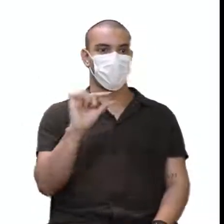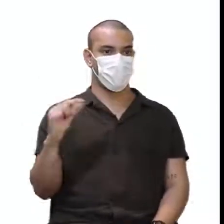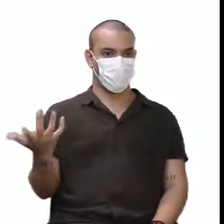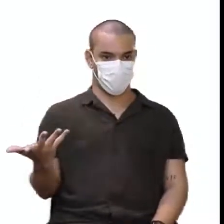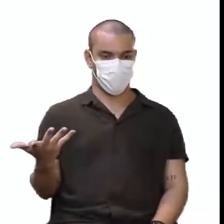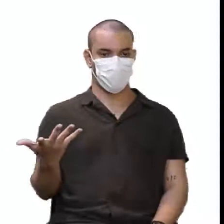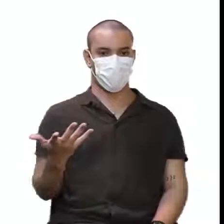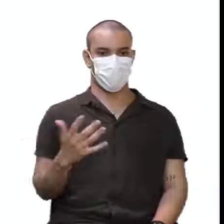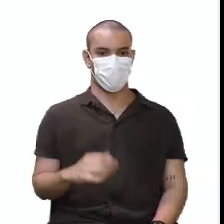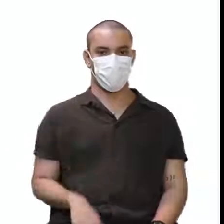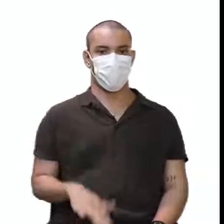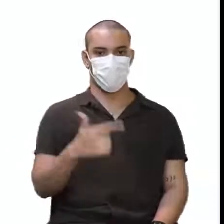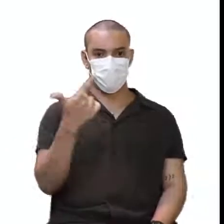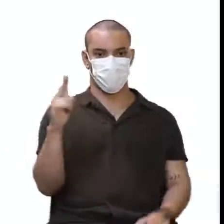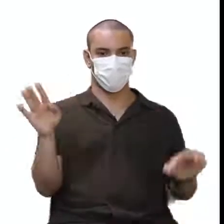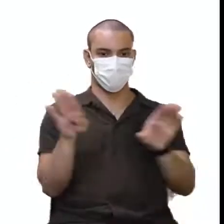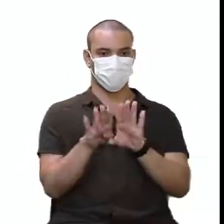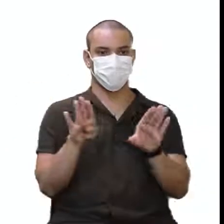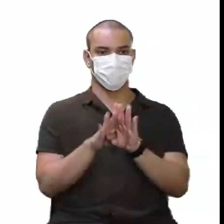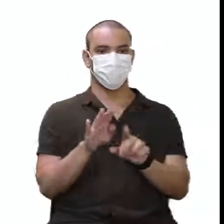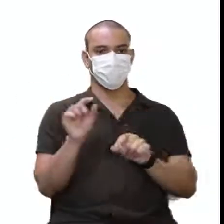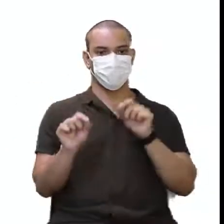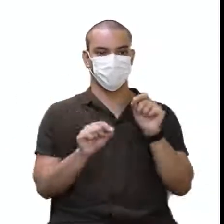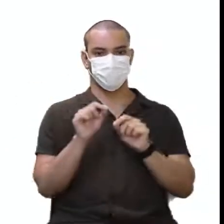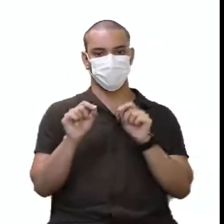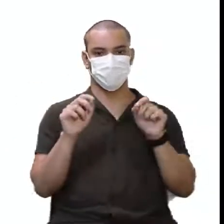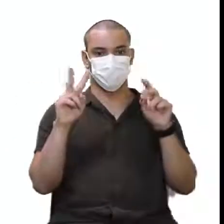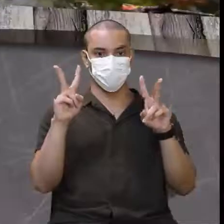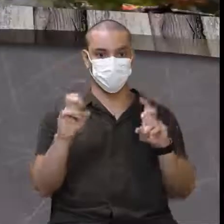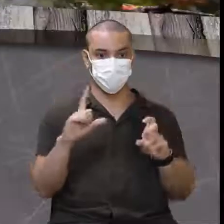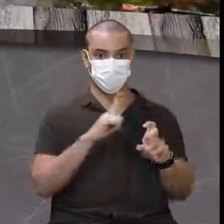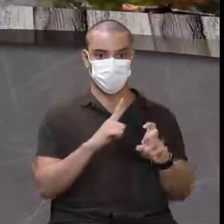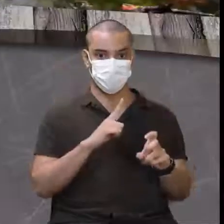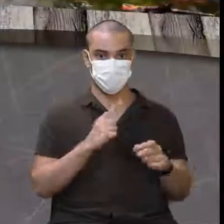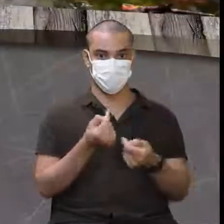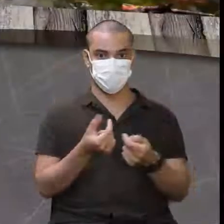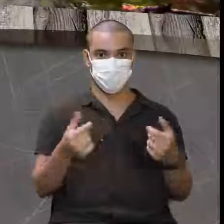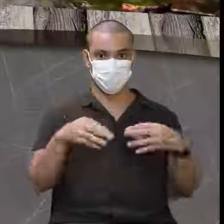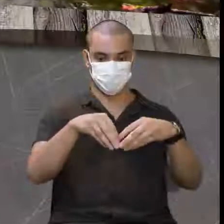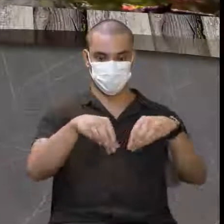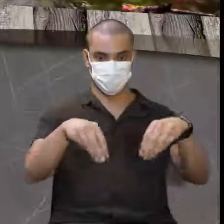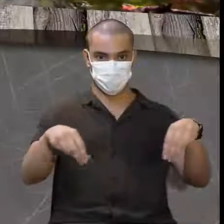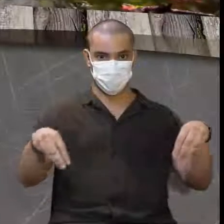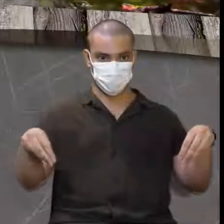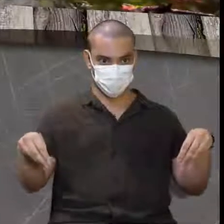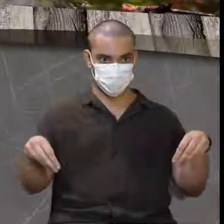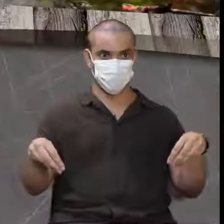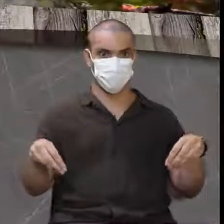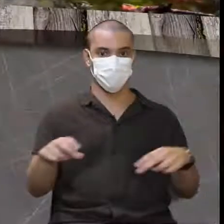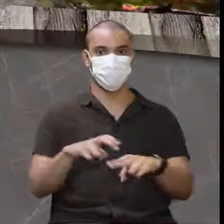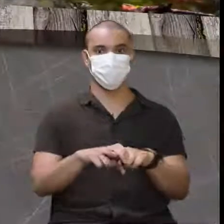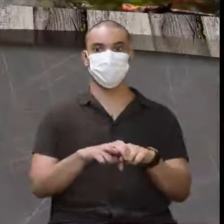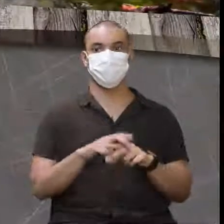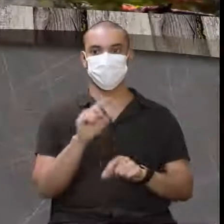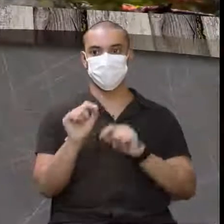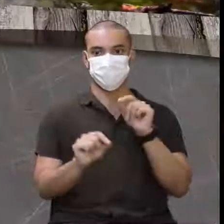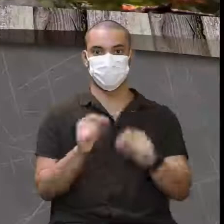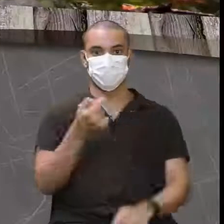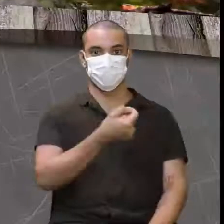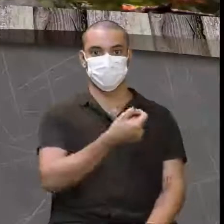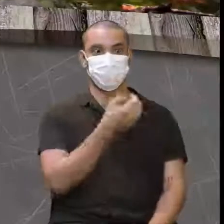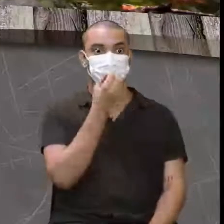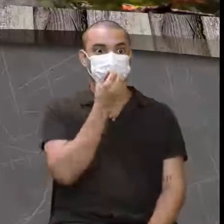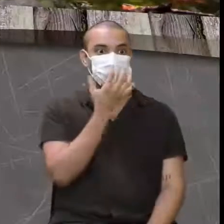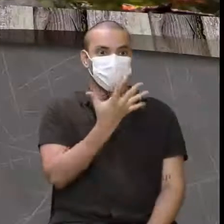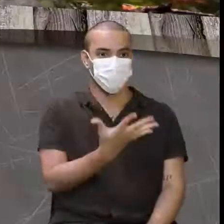delas. Então, outro padrão era a questão de ter sementes, tá? Então, pouco